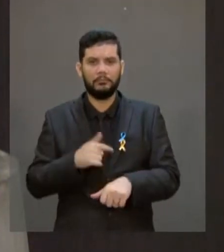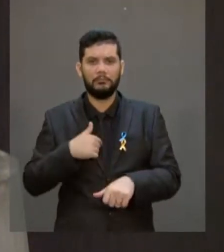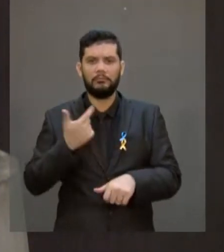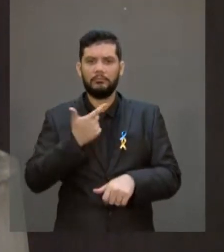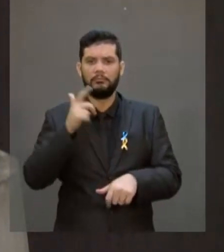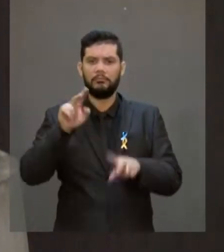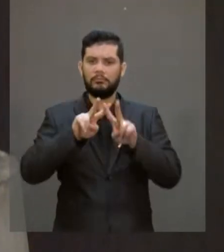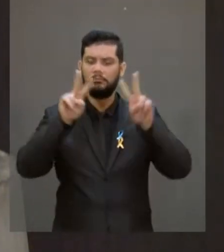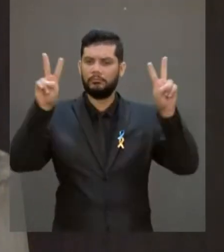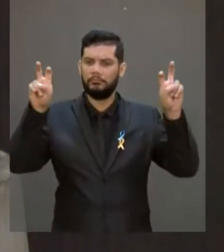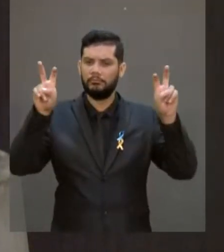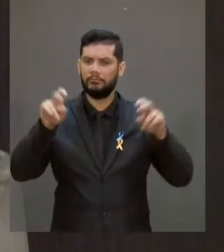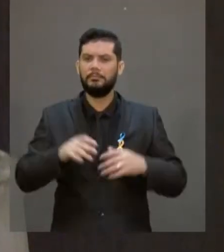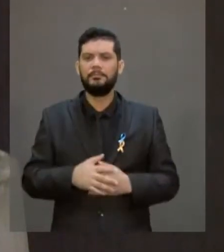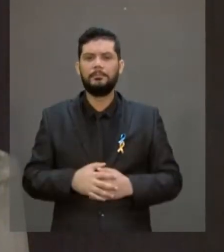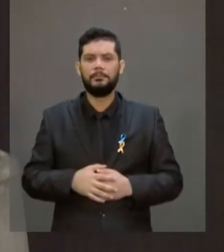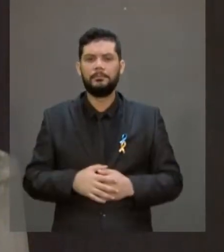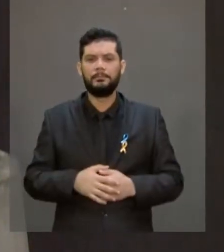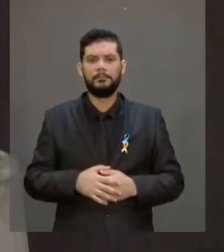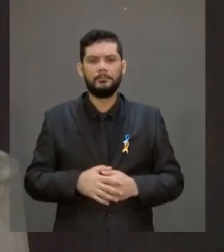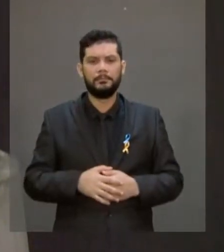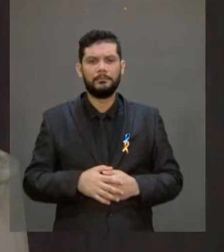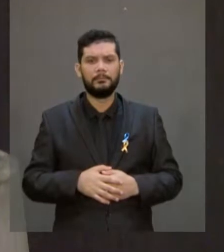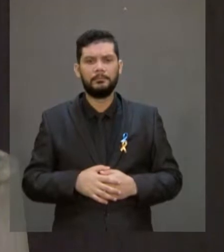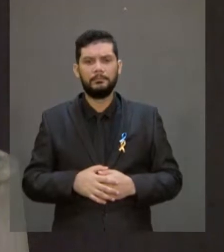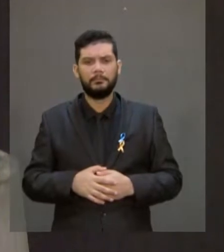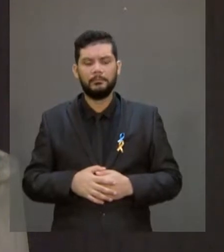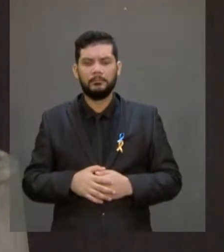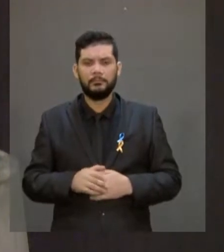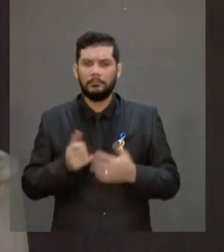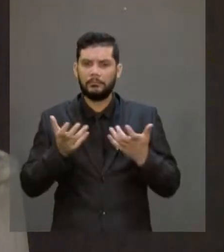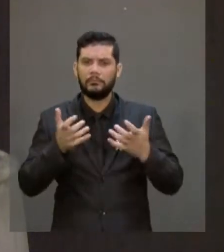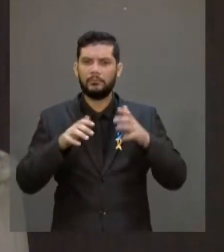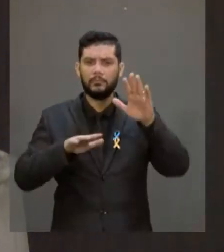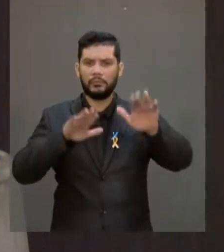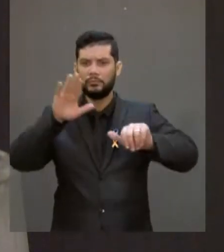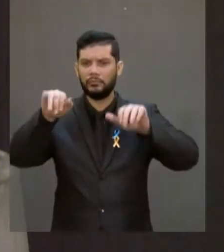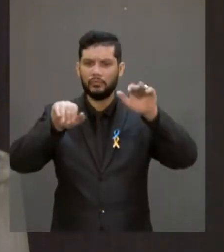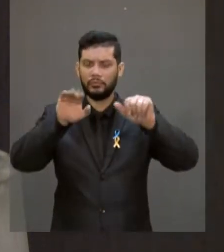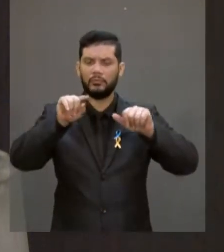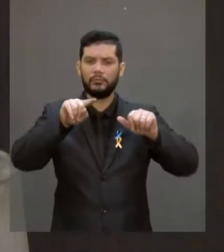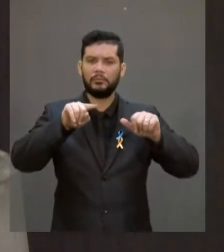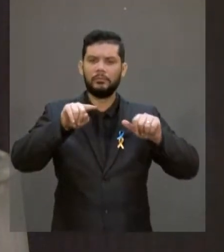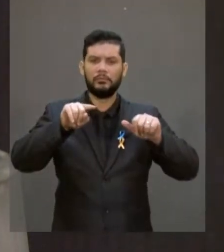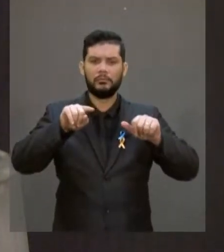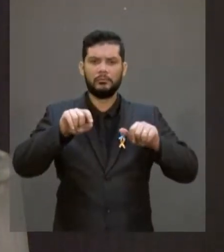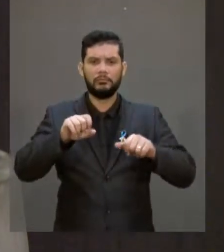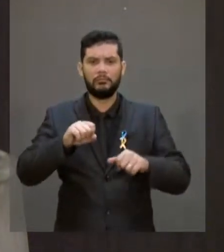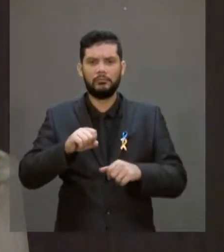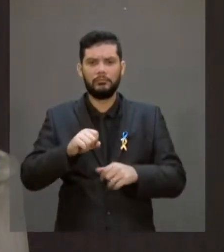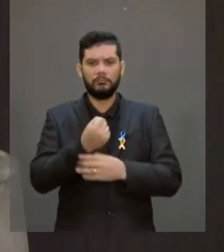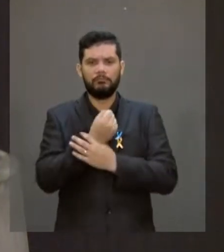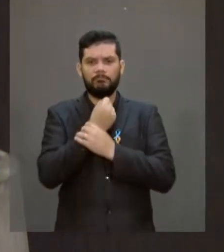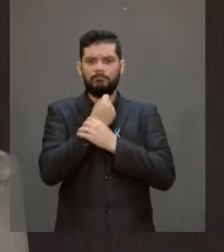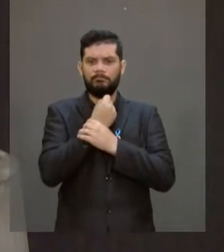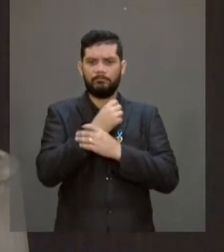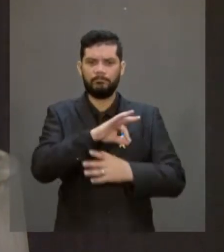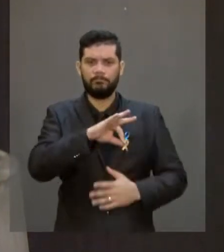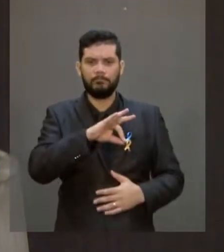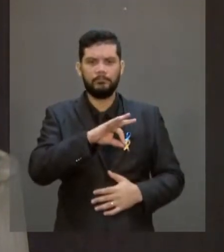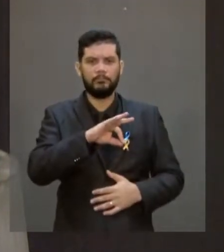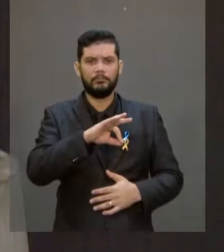tema. Eu queria chamar as forças policiais para um programa